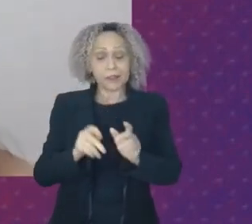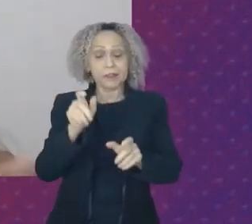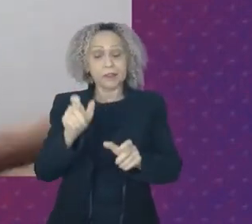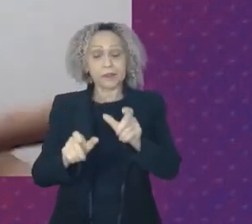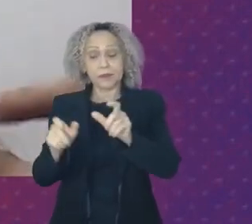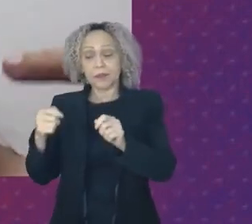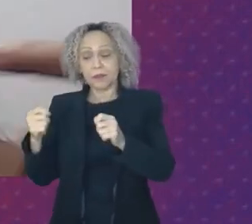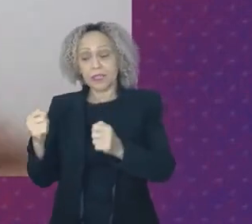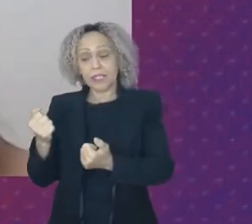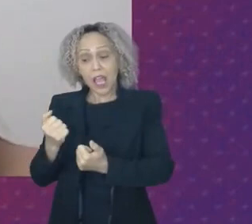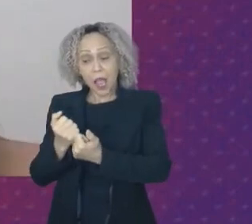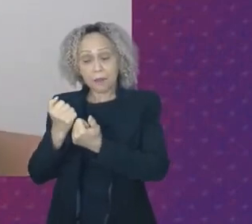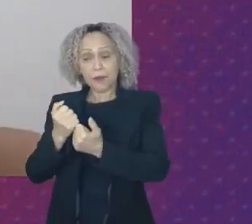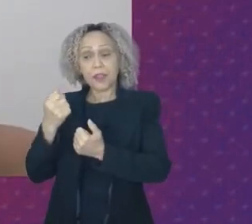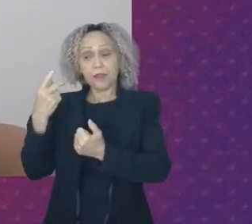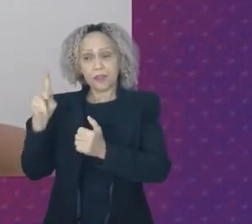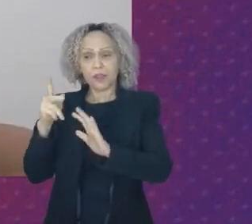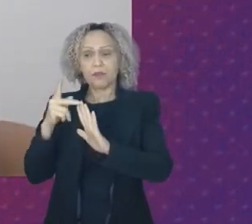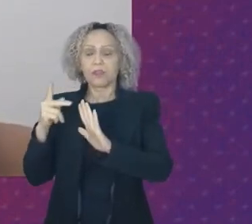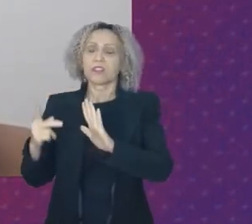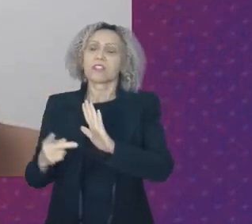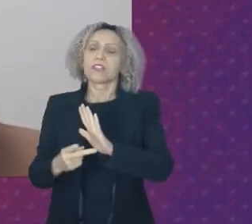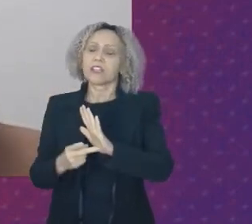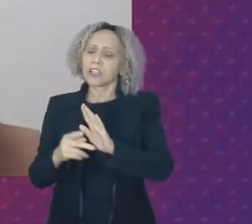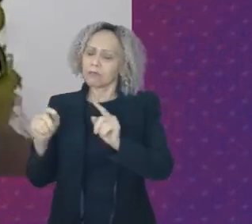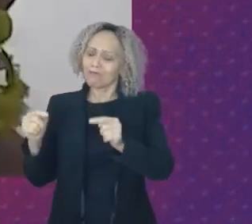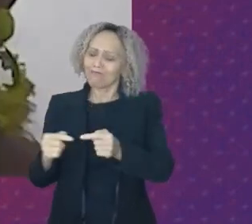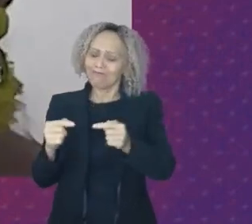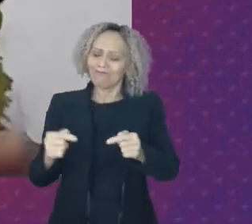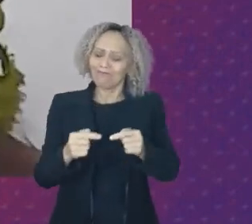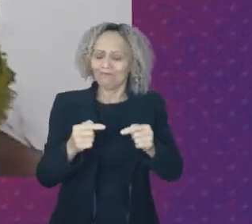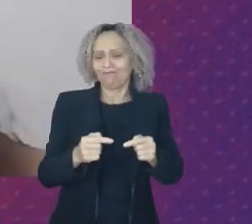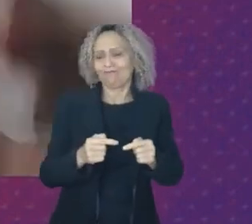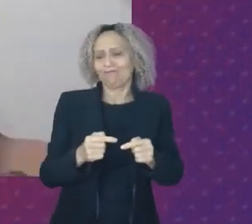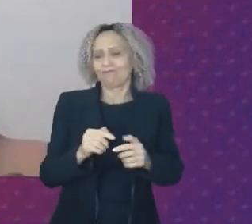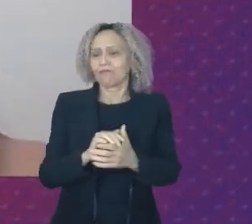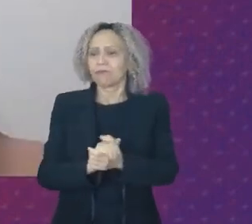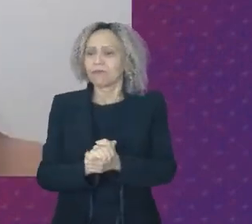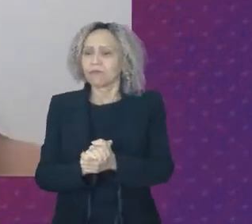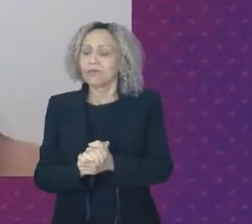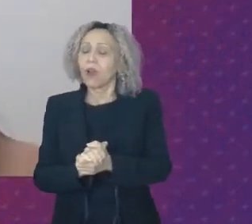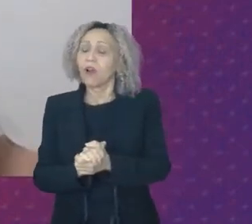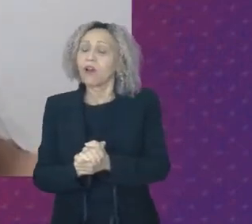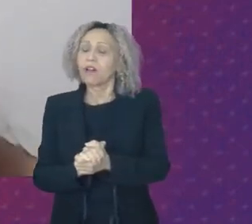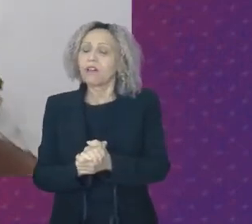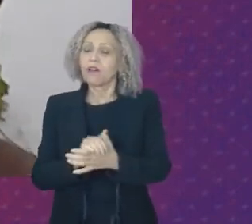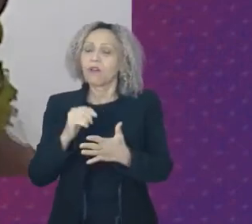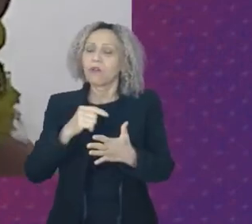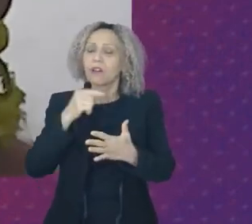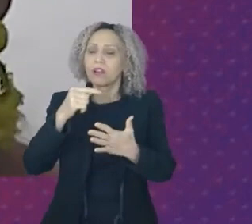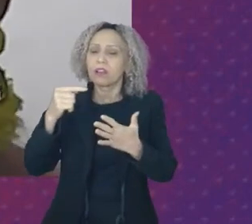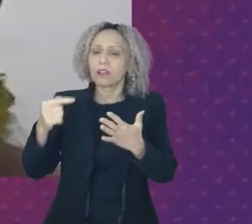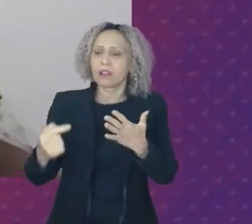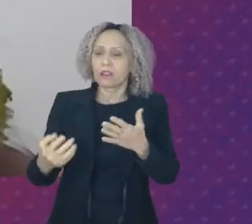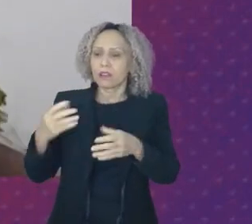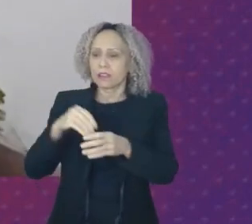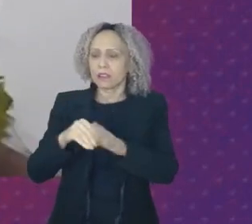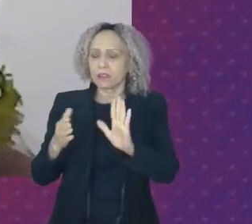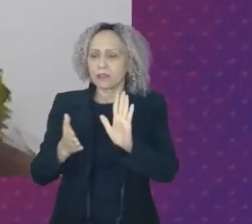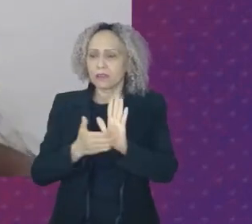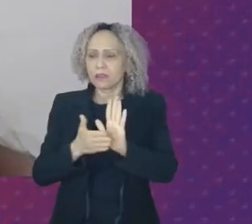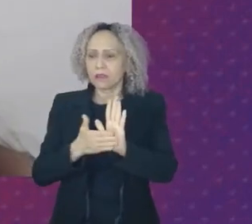sua candidatura, o que elas podem contribuir dentro dessa proposta que está estruturada para a